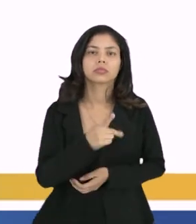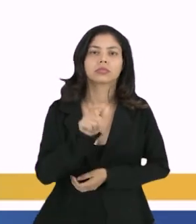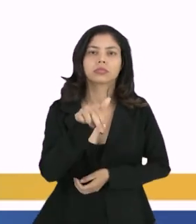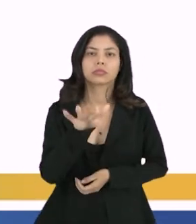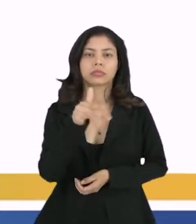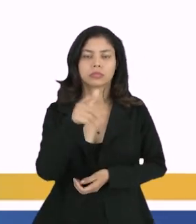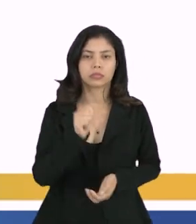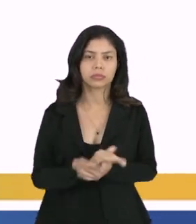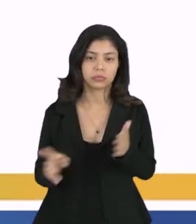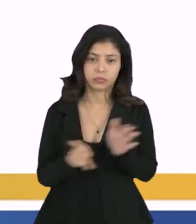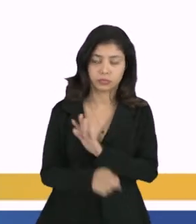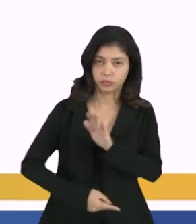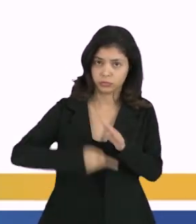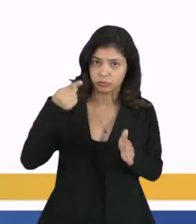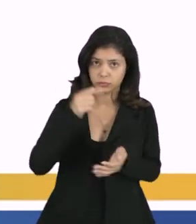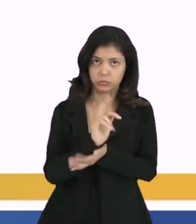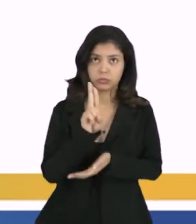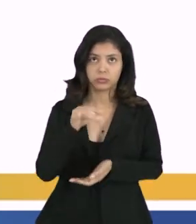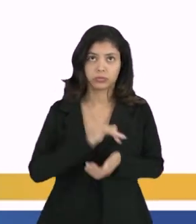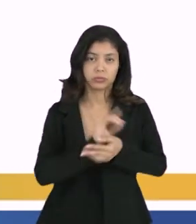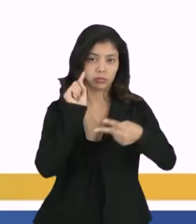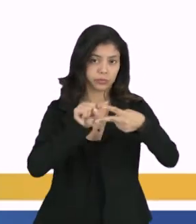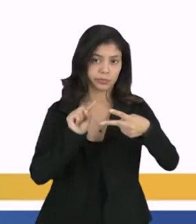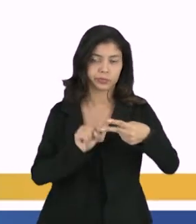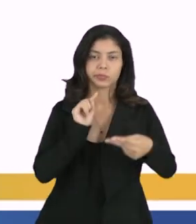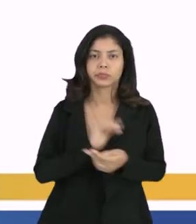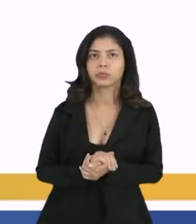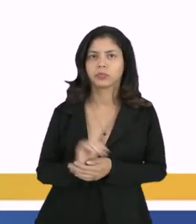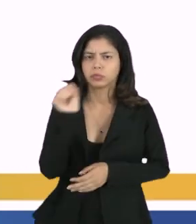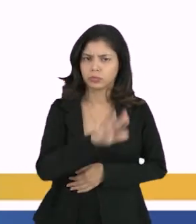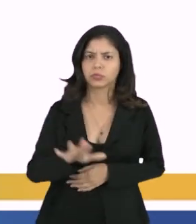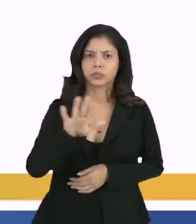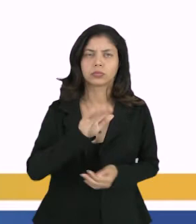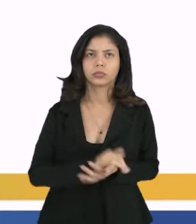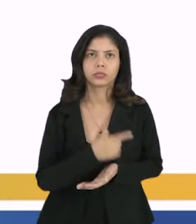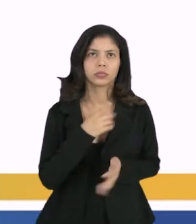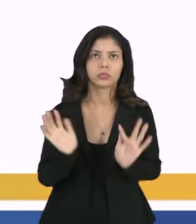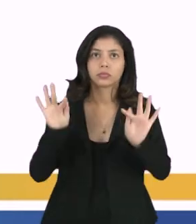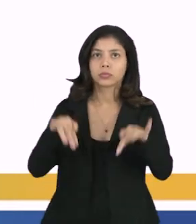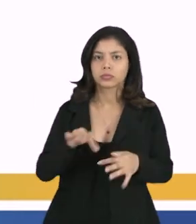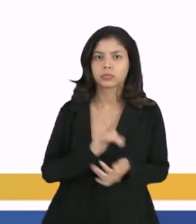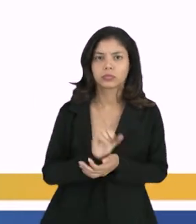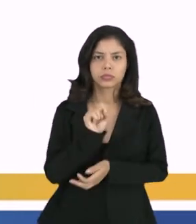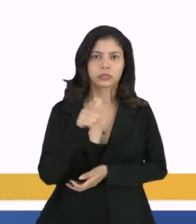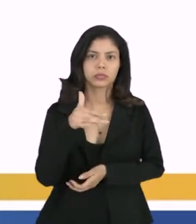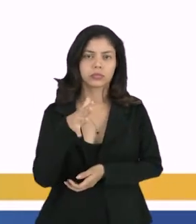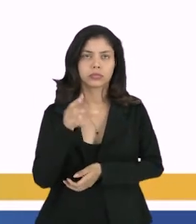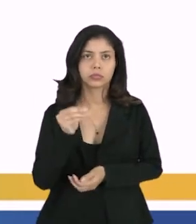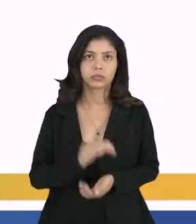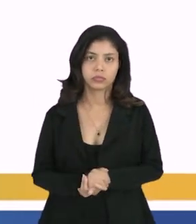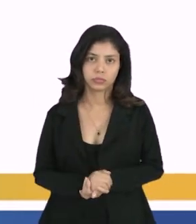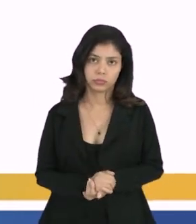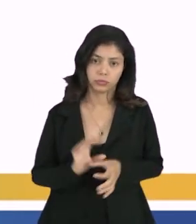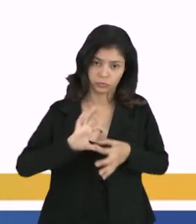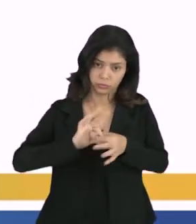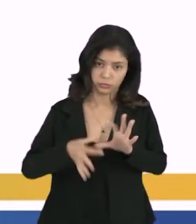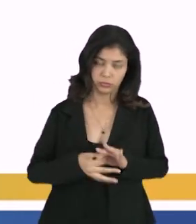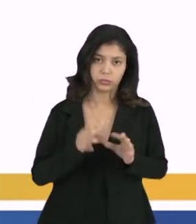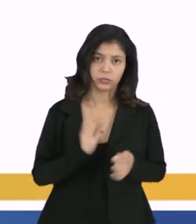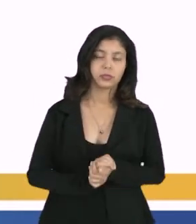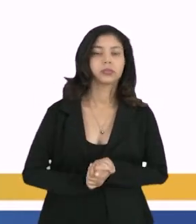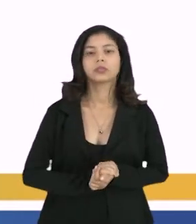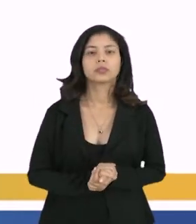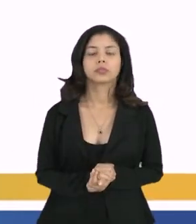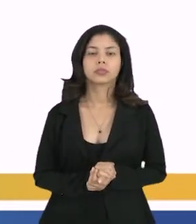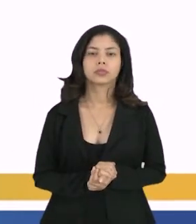polinomial do primeiro grau com duas incógnitas, geralmente ela tem infinitas soluções, dependendo do contexto, né? Nesse contexto